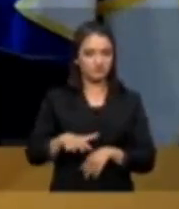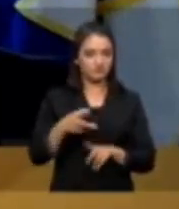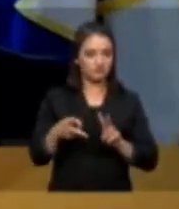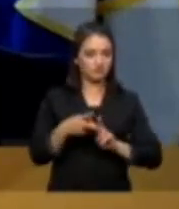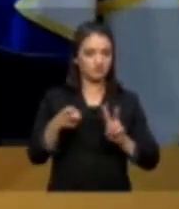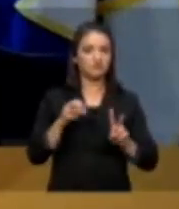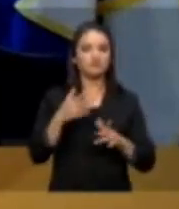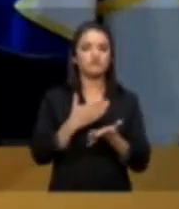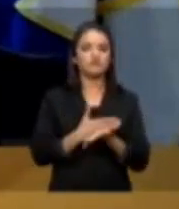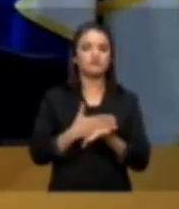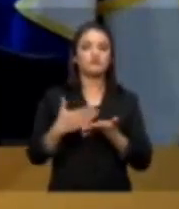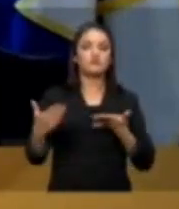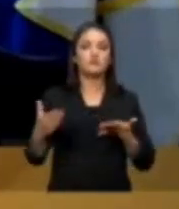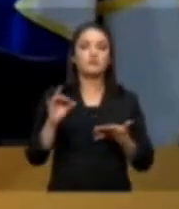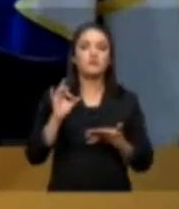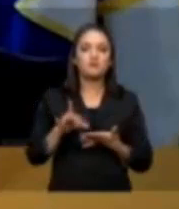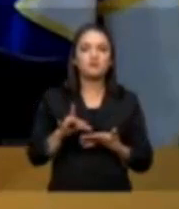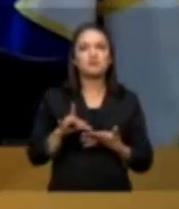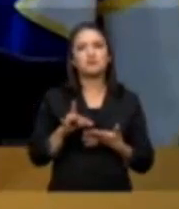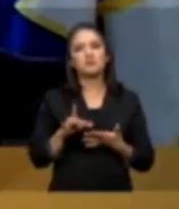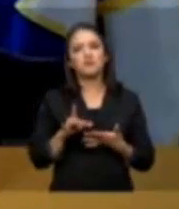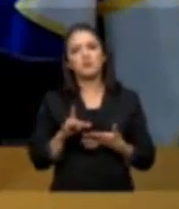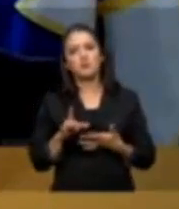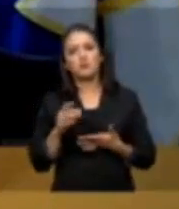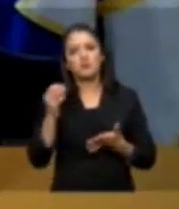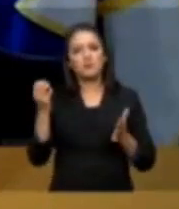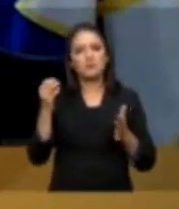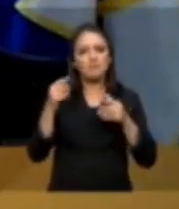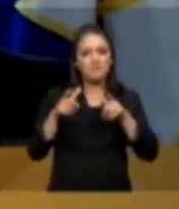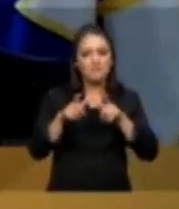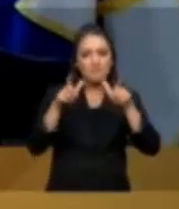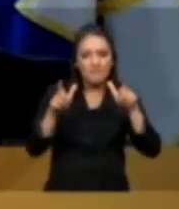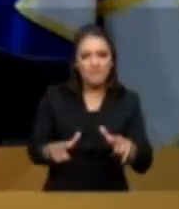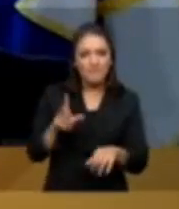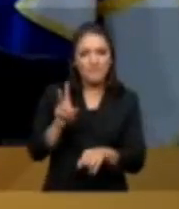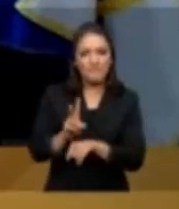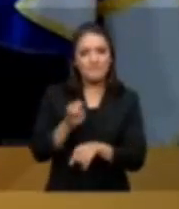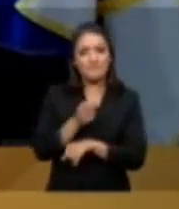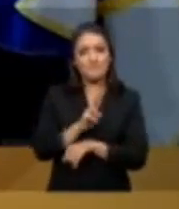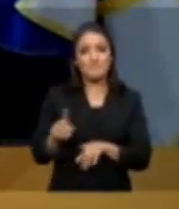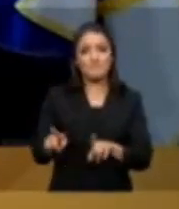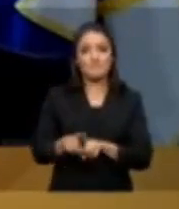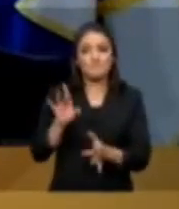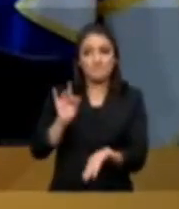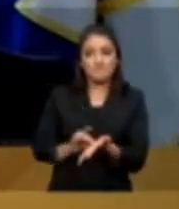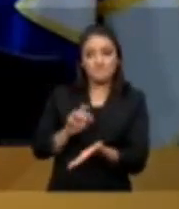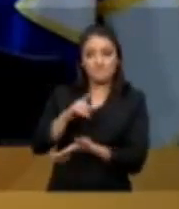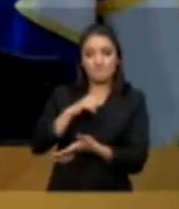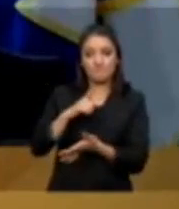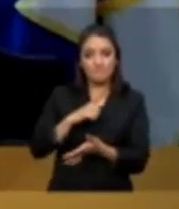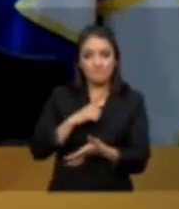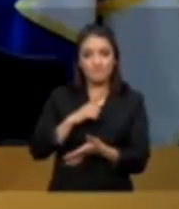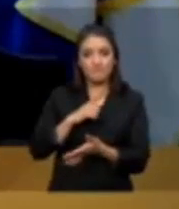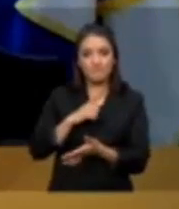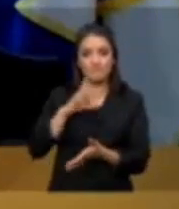se inicia apenas a partir da demarcação da área ou, de outro modo, se antecede a